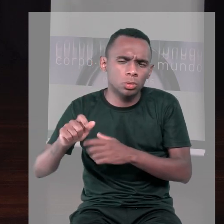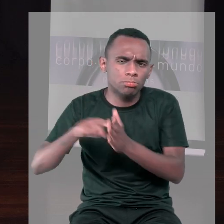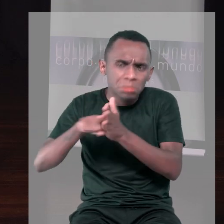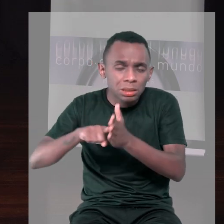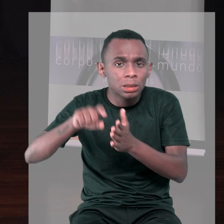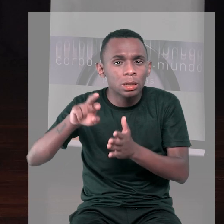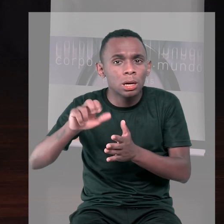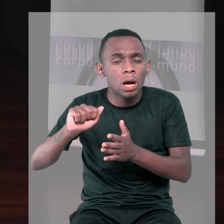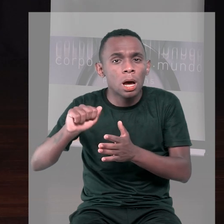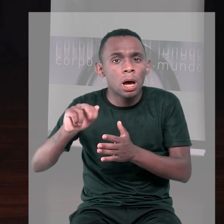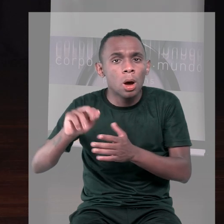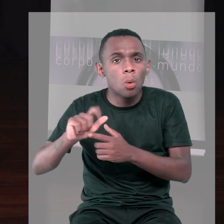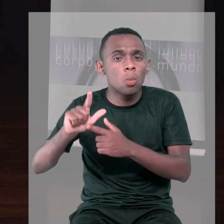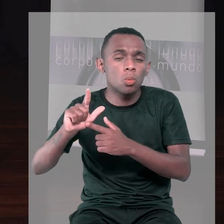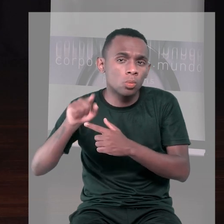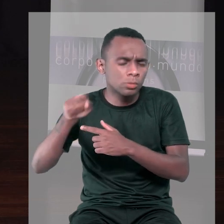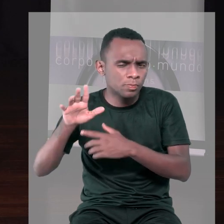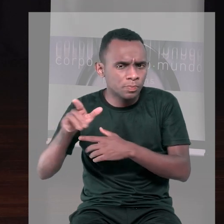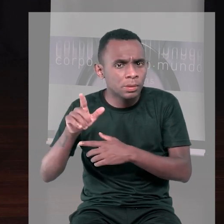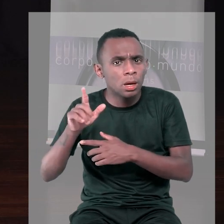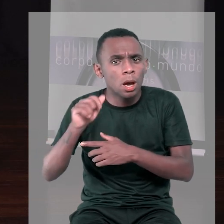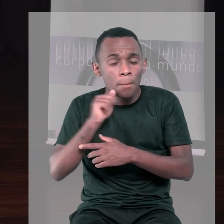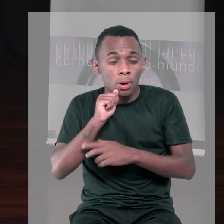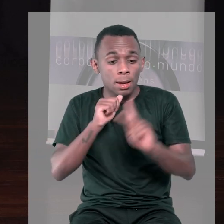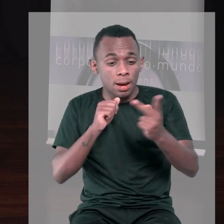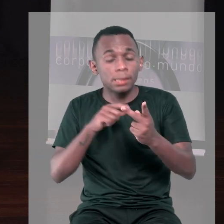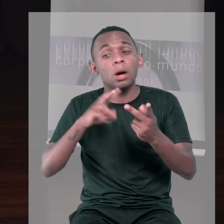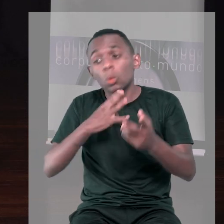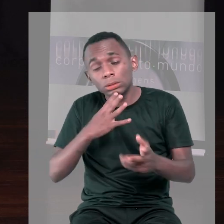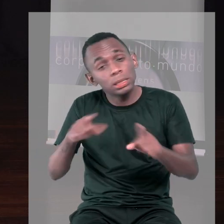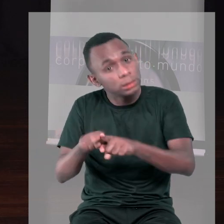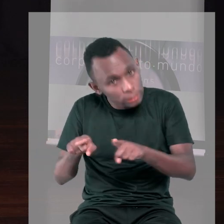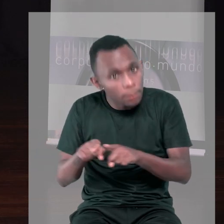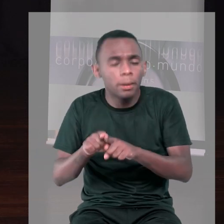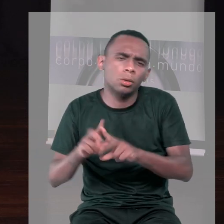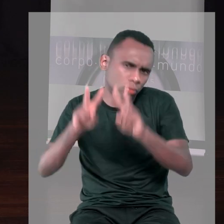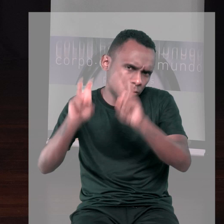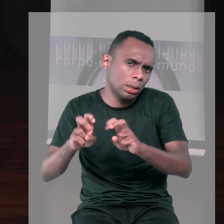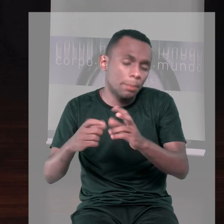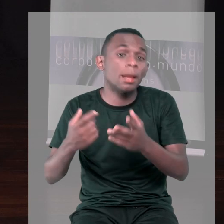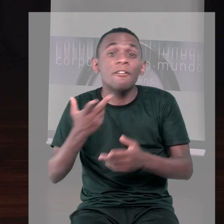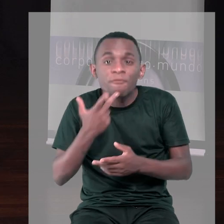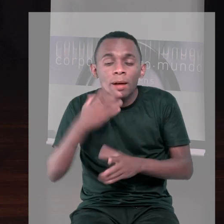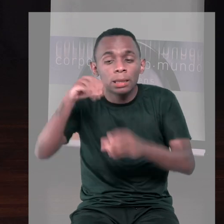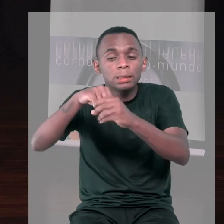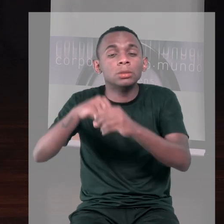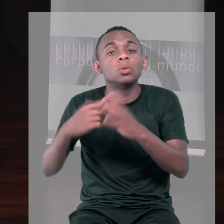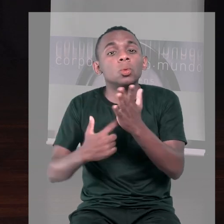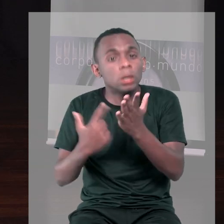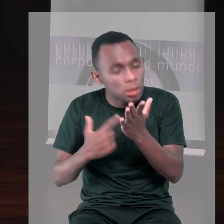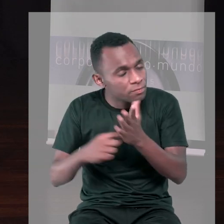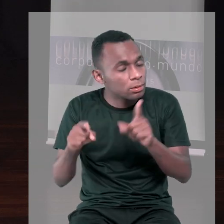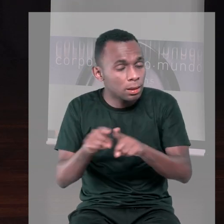isso no seu texto, evidentemente, não poderia agradar à comunidade judaica a qual ela pertencia, vale lembrar, não é? A